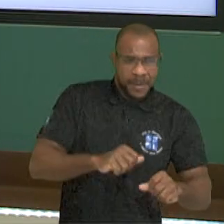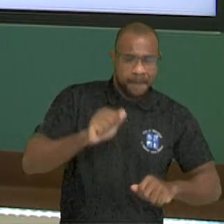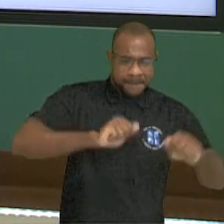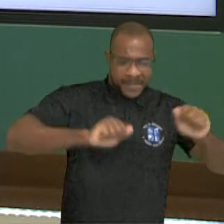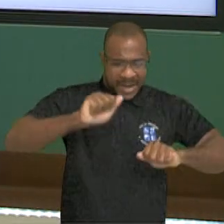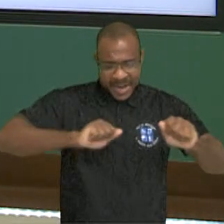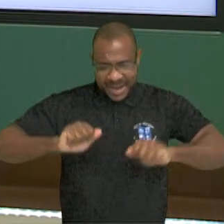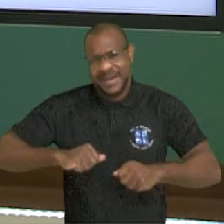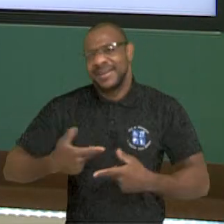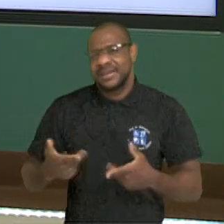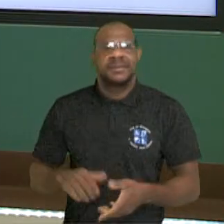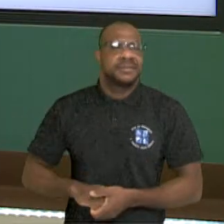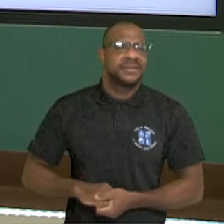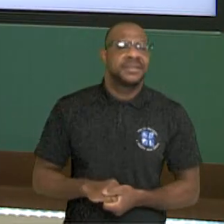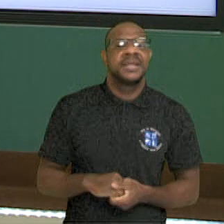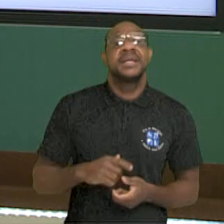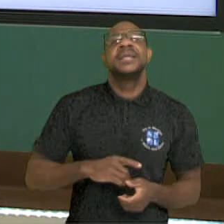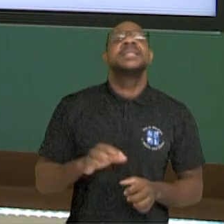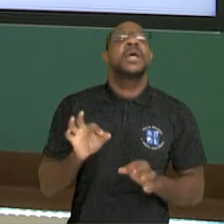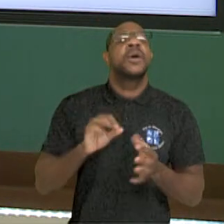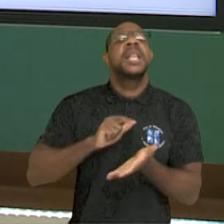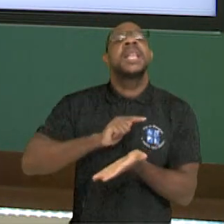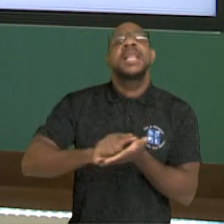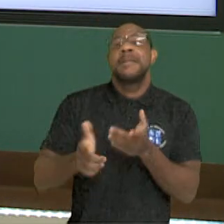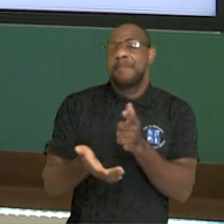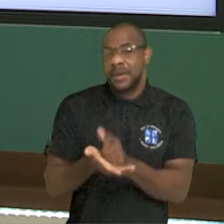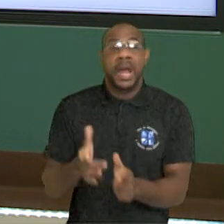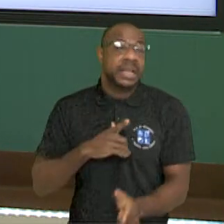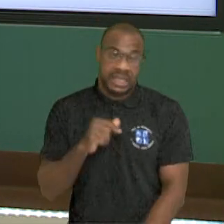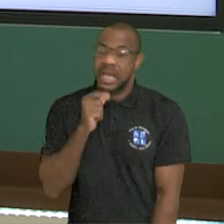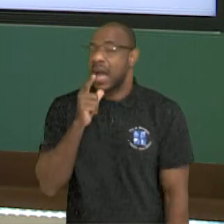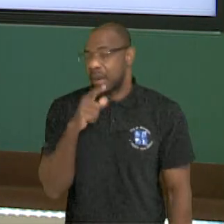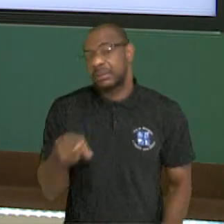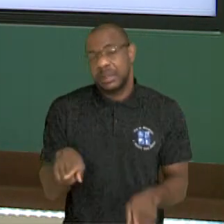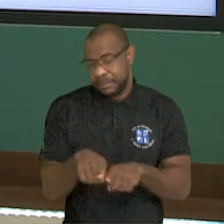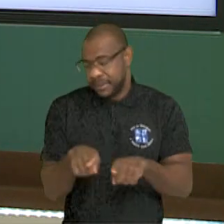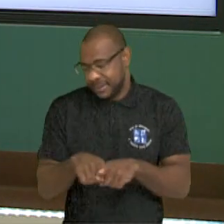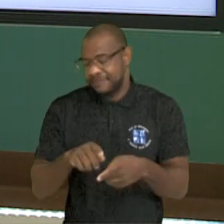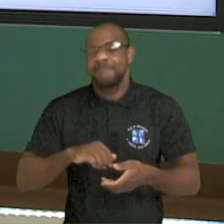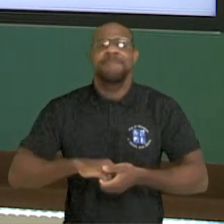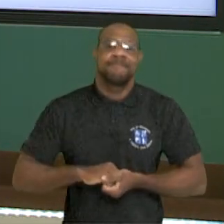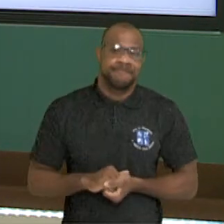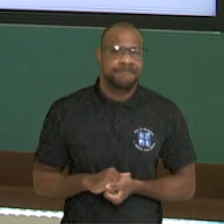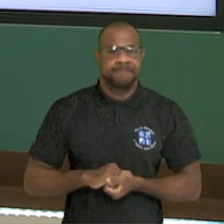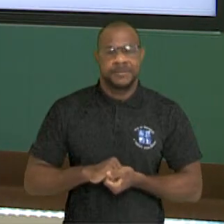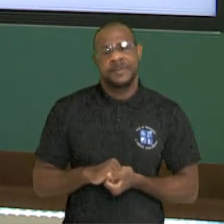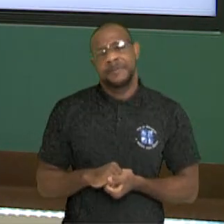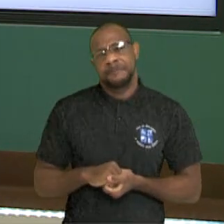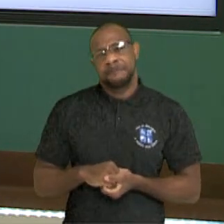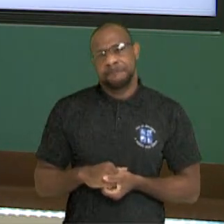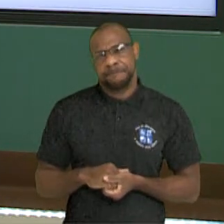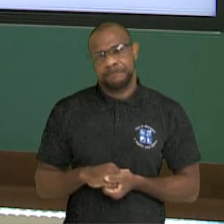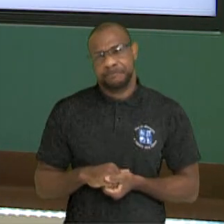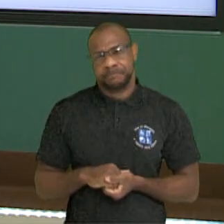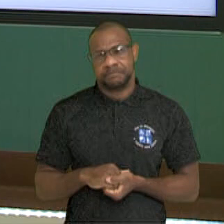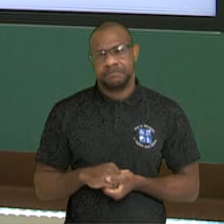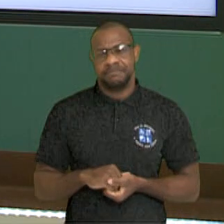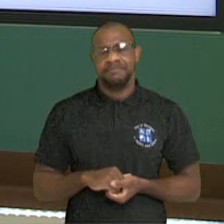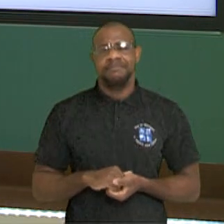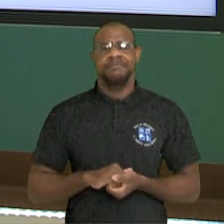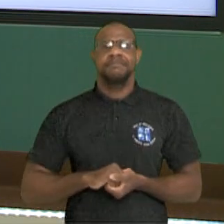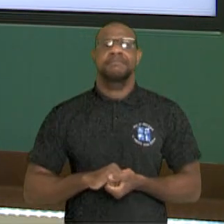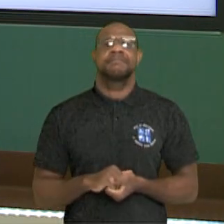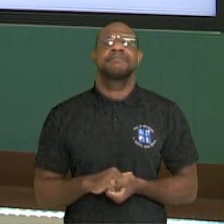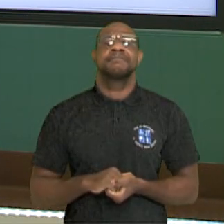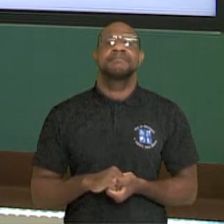paninhos, enfim, estão esfregando. Água, bem importante, Sem a água, nós não sobrevivemos e não fazemos a nossa limpeza, que é